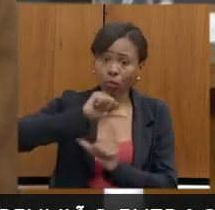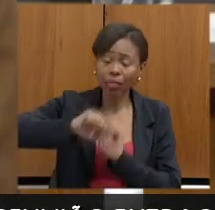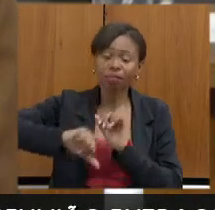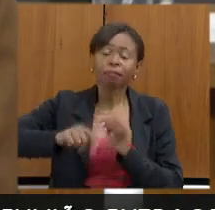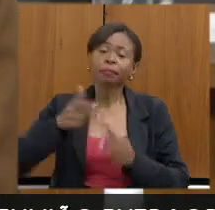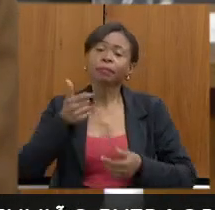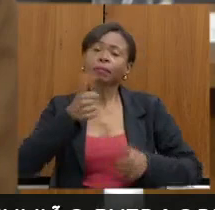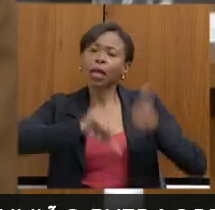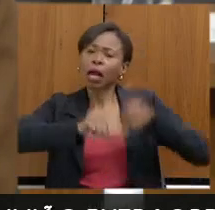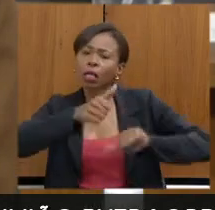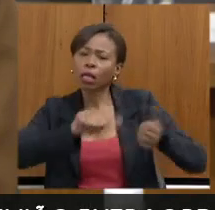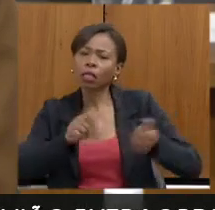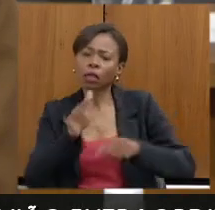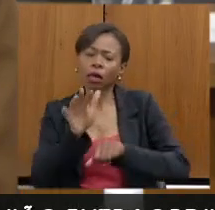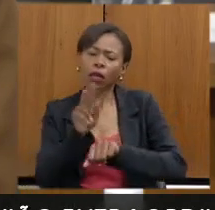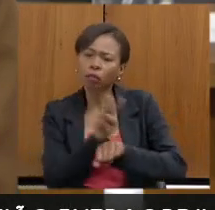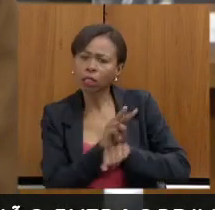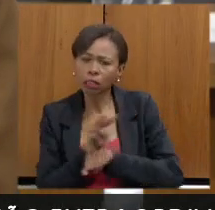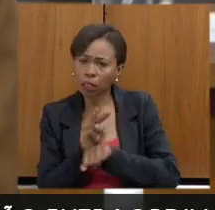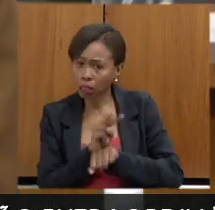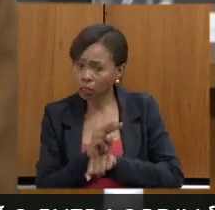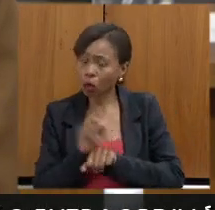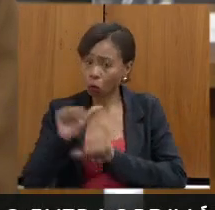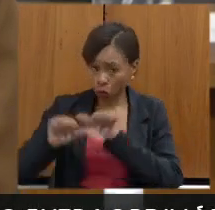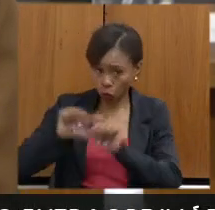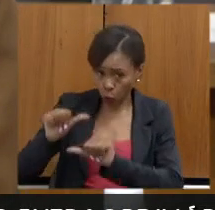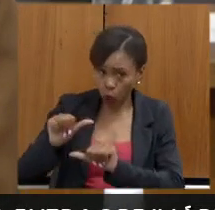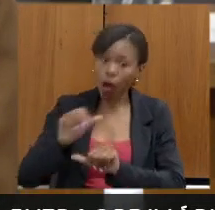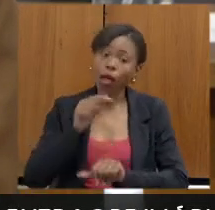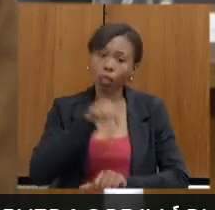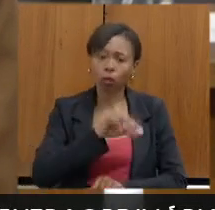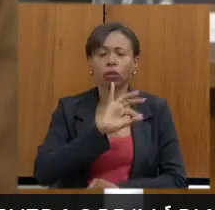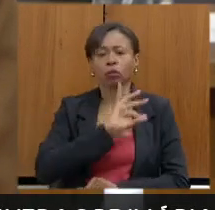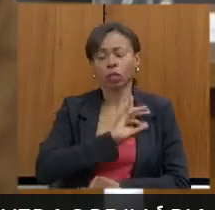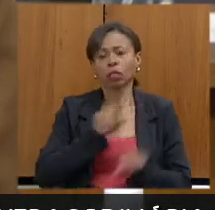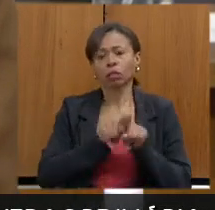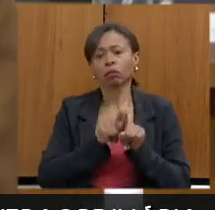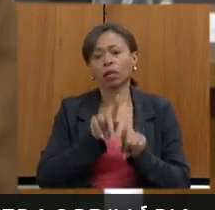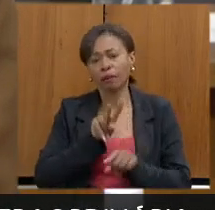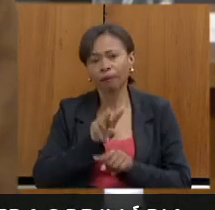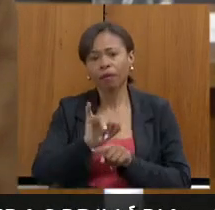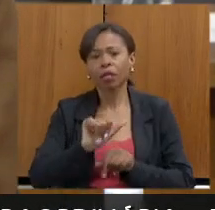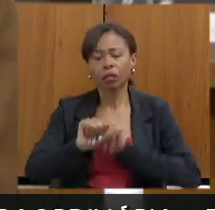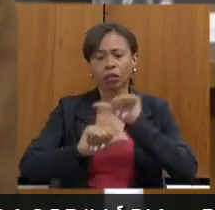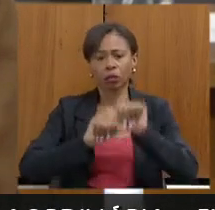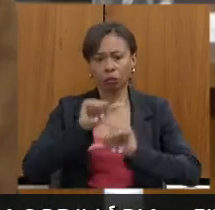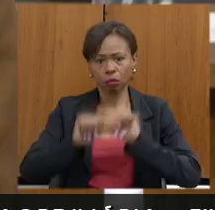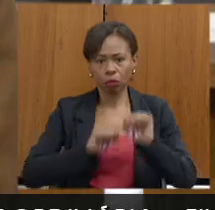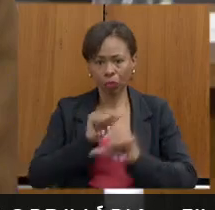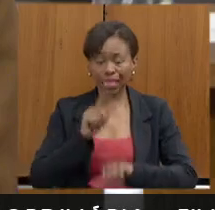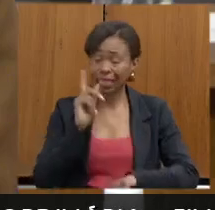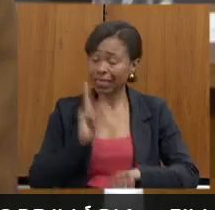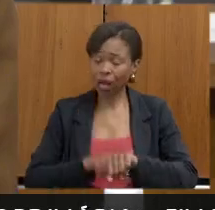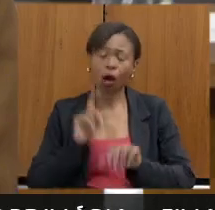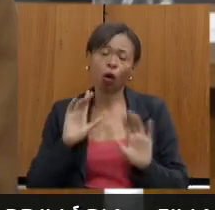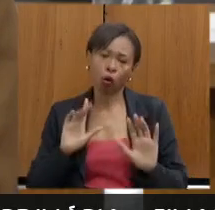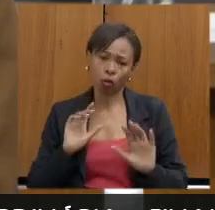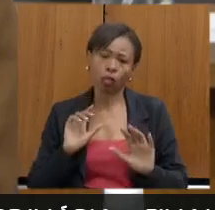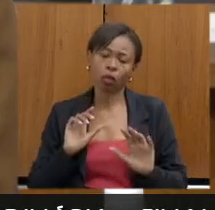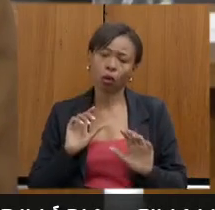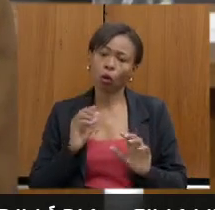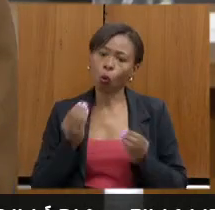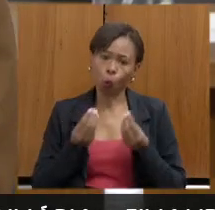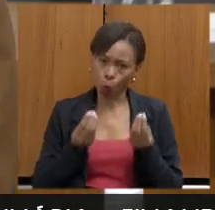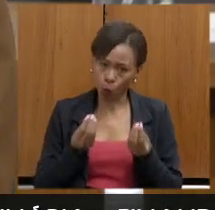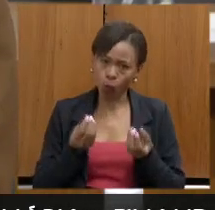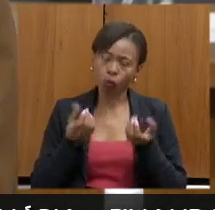que tem lá nós estamos e nós nós vamos mudar também de imediato a o que a gente tem orientado que